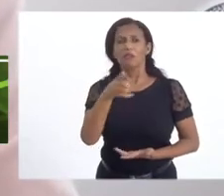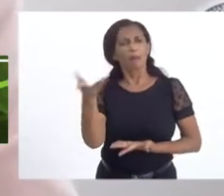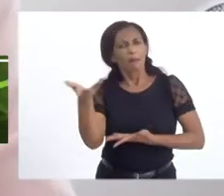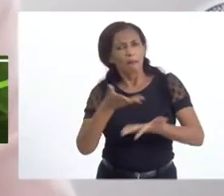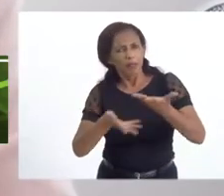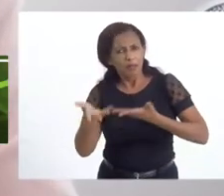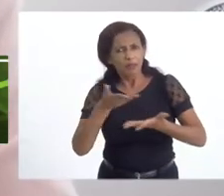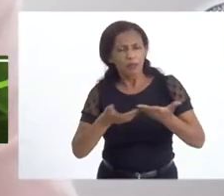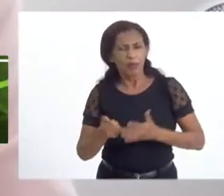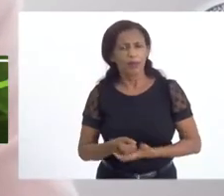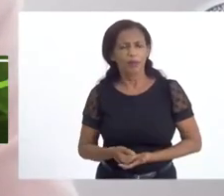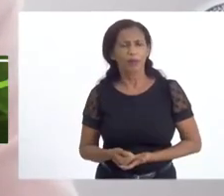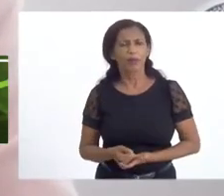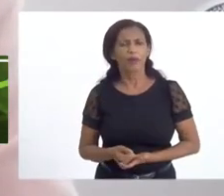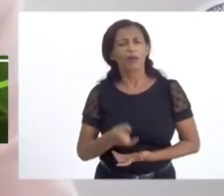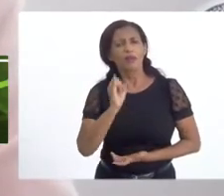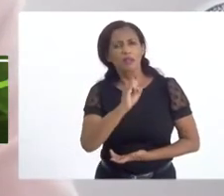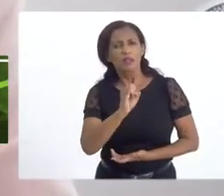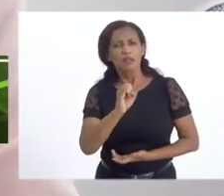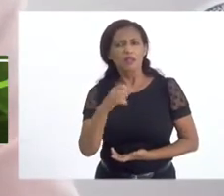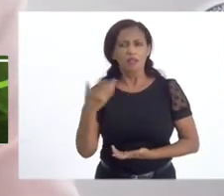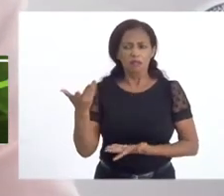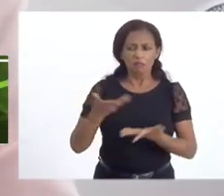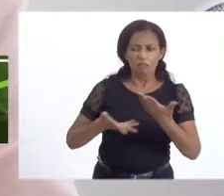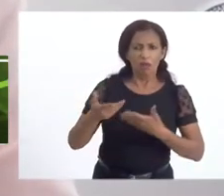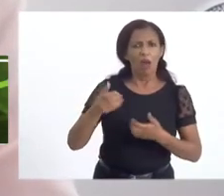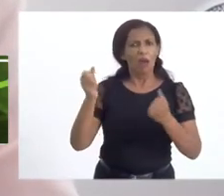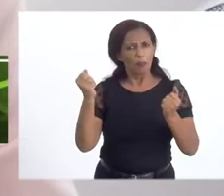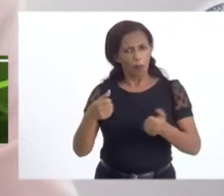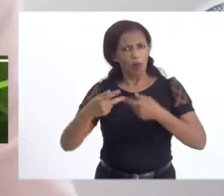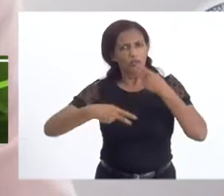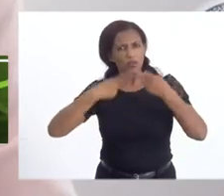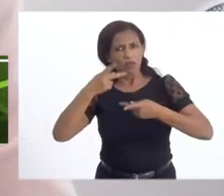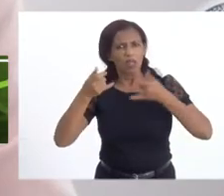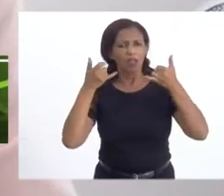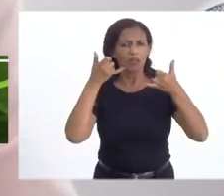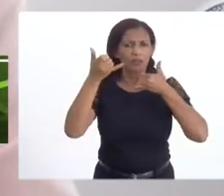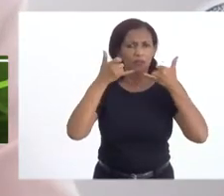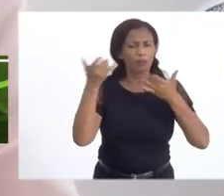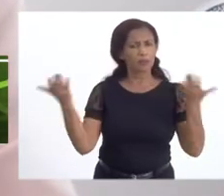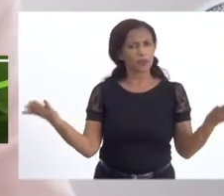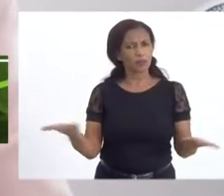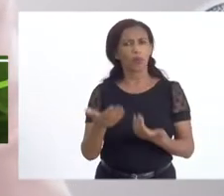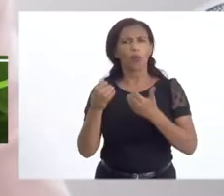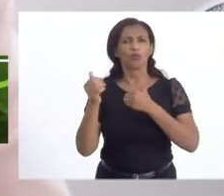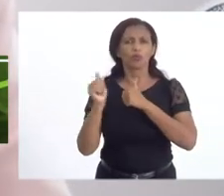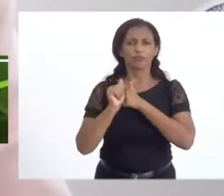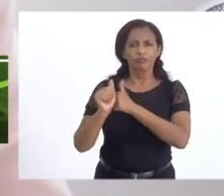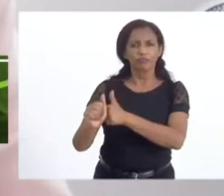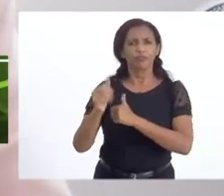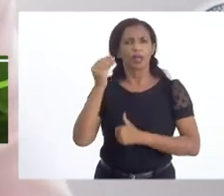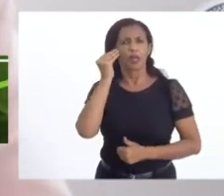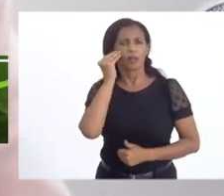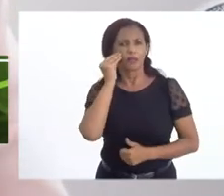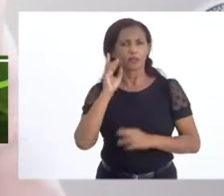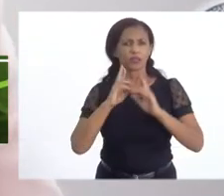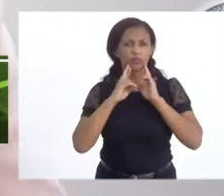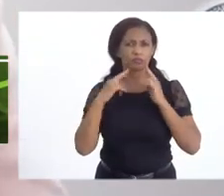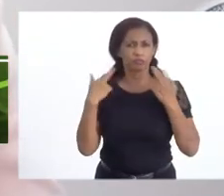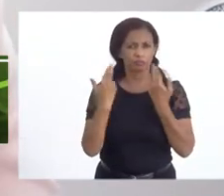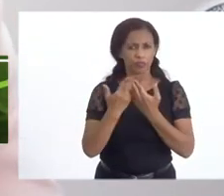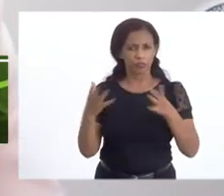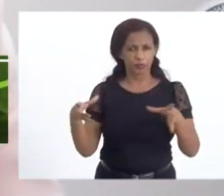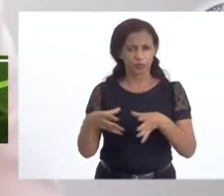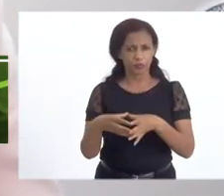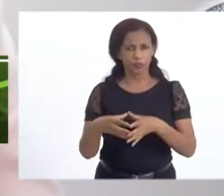e se participou, poderia estar compartilhando com todos que hoje acompanham aqui a reunião da comissão.